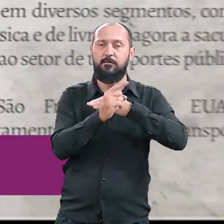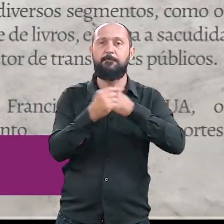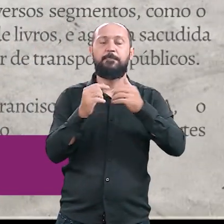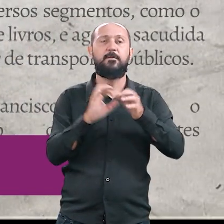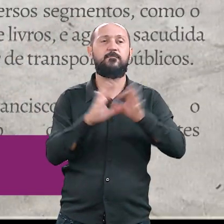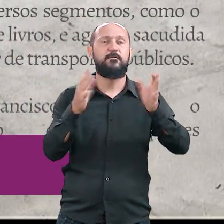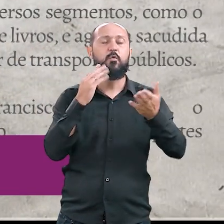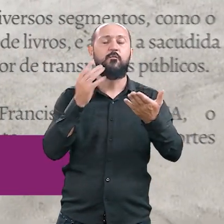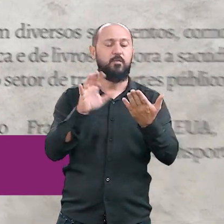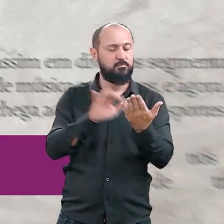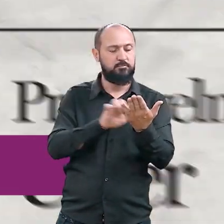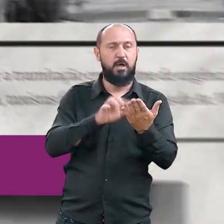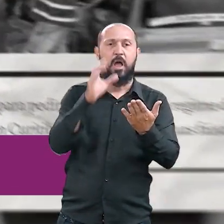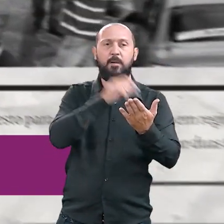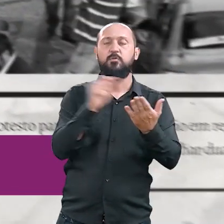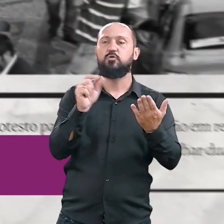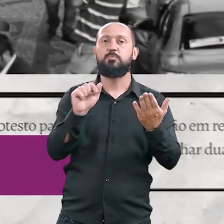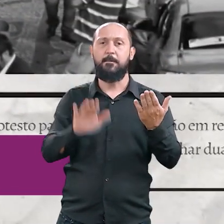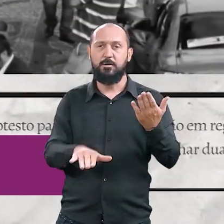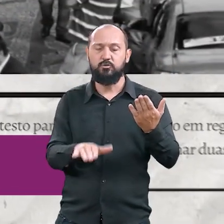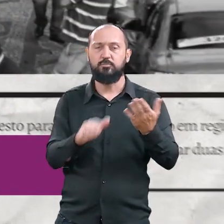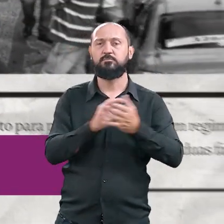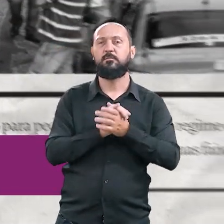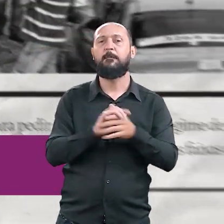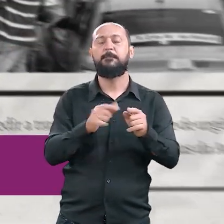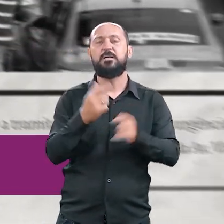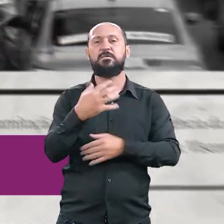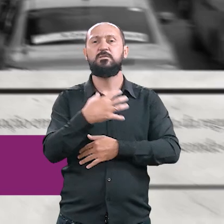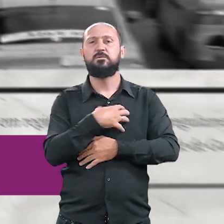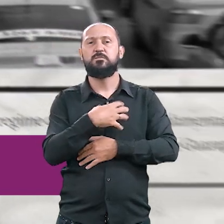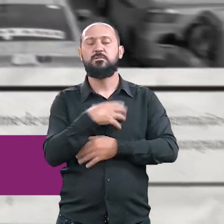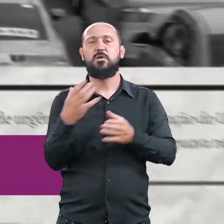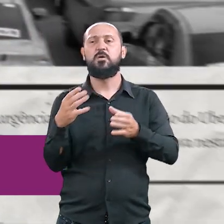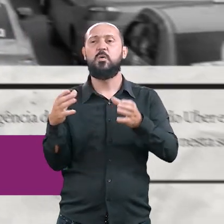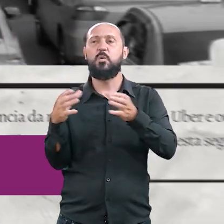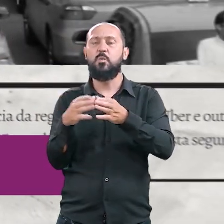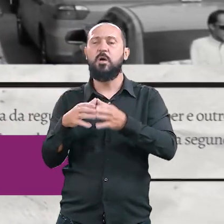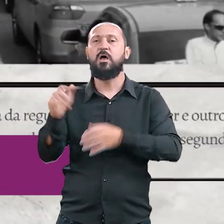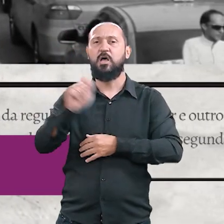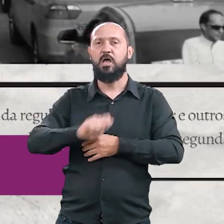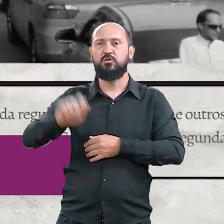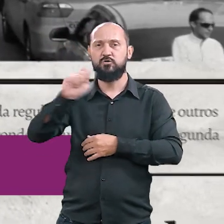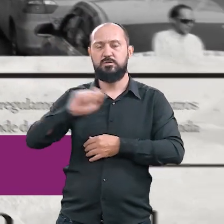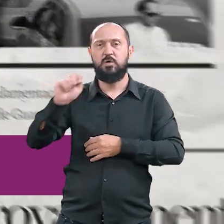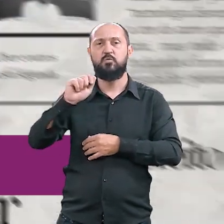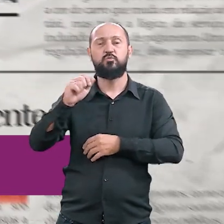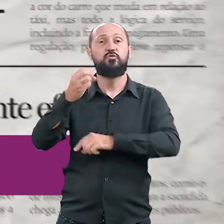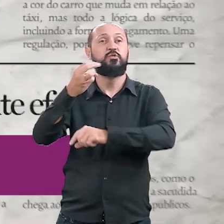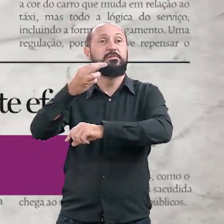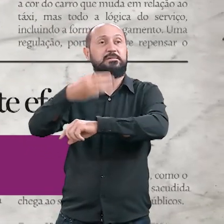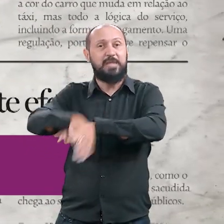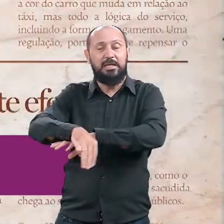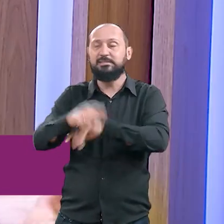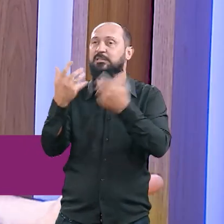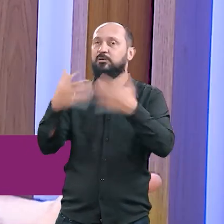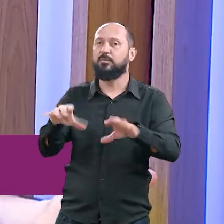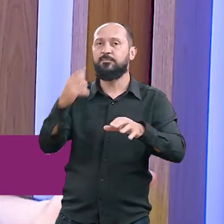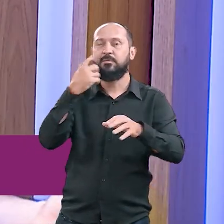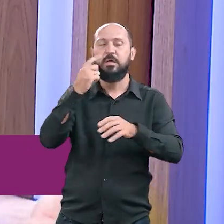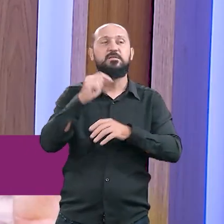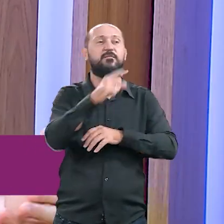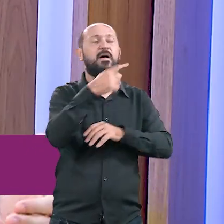ela traz benefícios, mas ela também muda o que já estava estabelecido. Então, se você lembrar rapidinho como